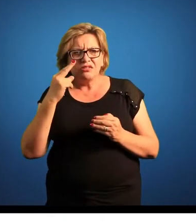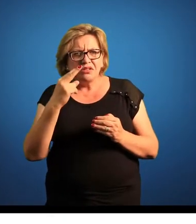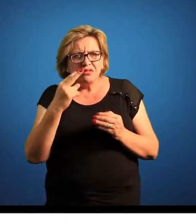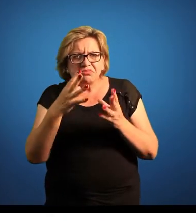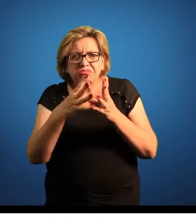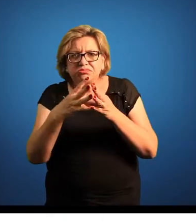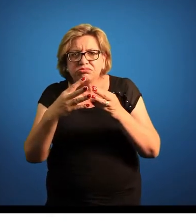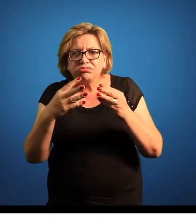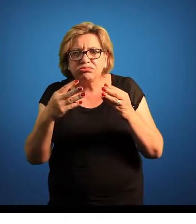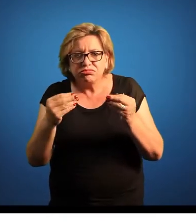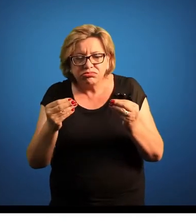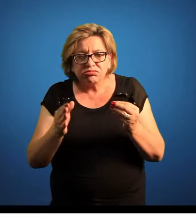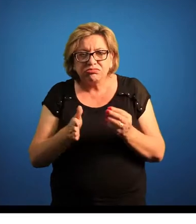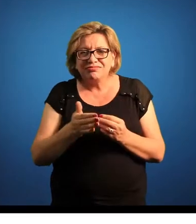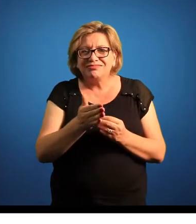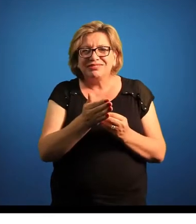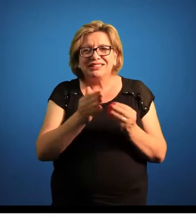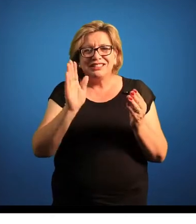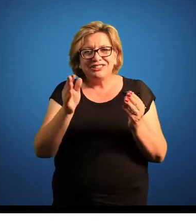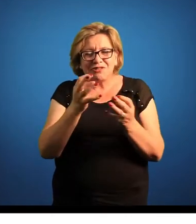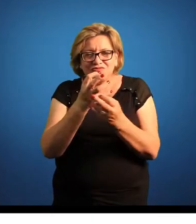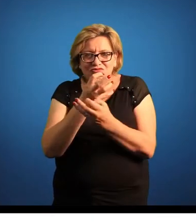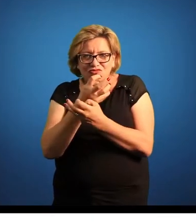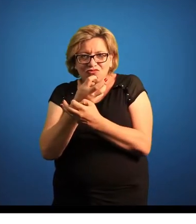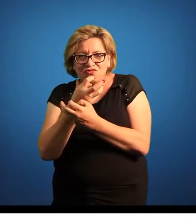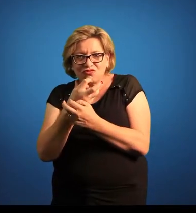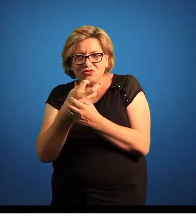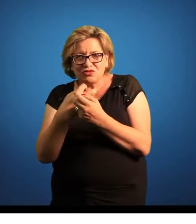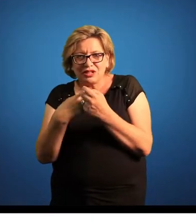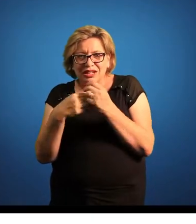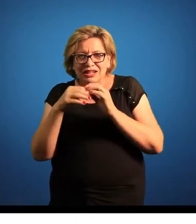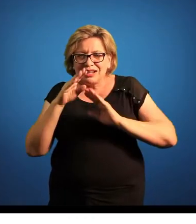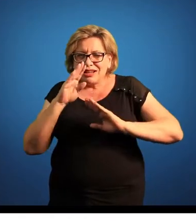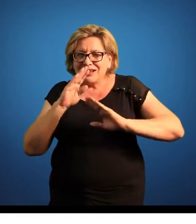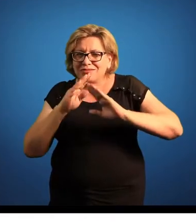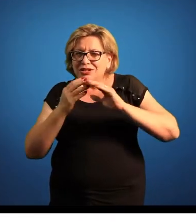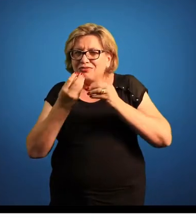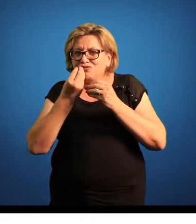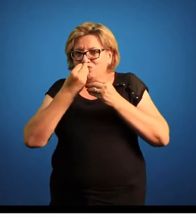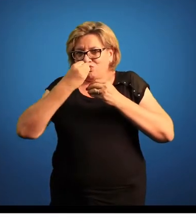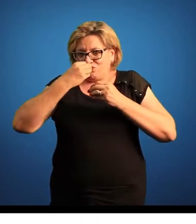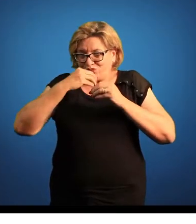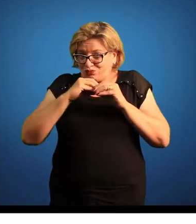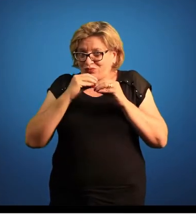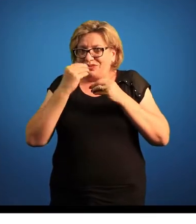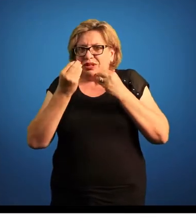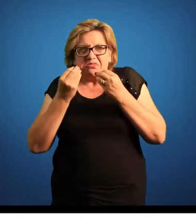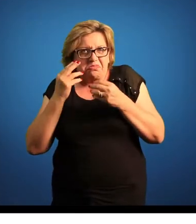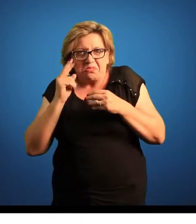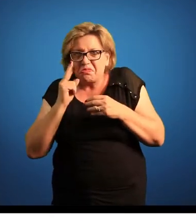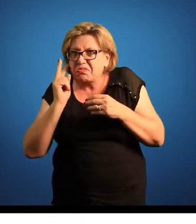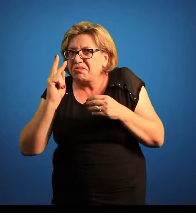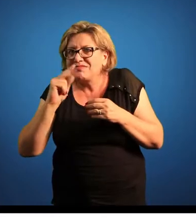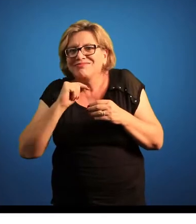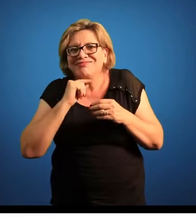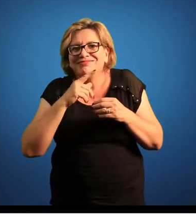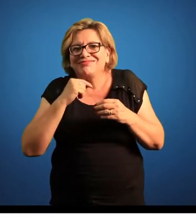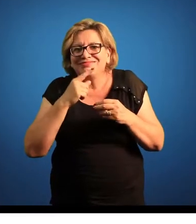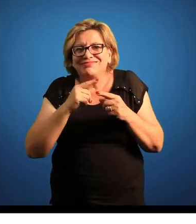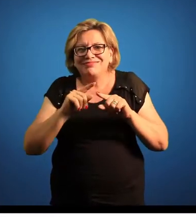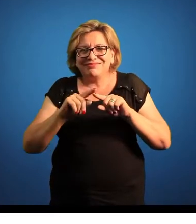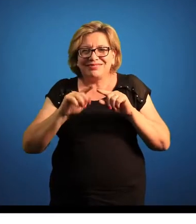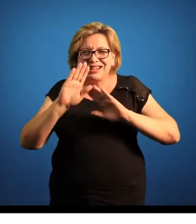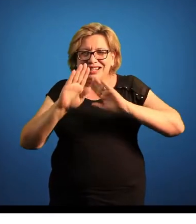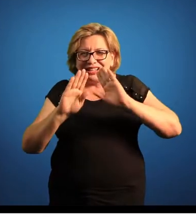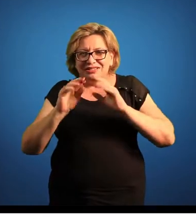carne, né? A anêmona já abraçou ele. Deve estar terminando de engolir agora, embora não dê para ver. E daqui a